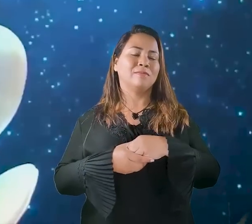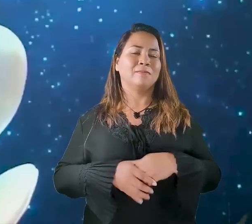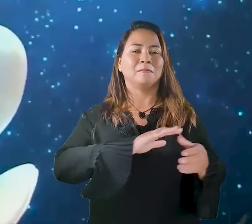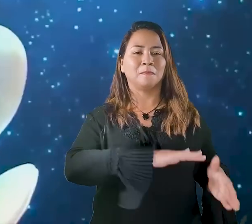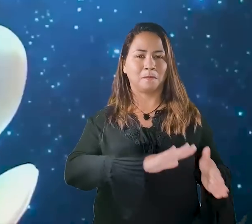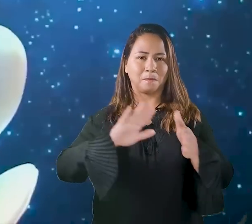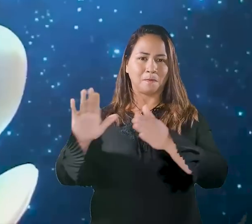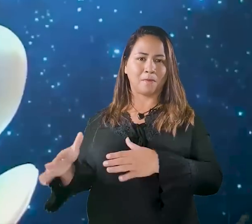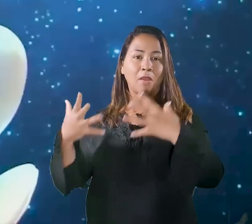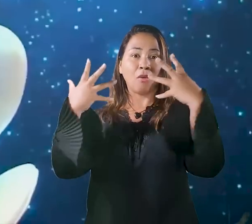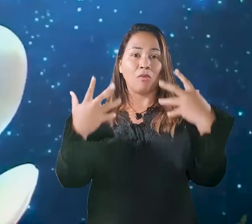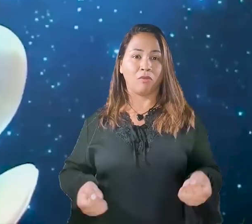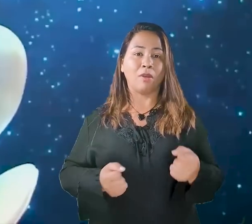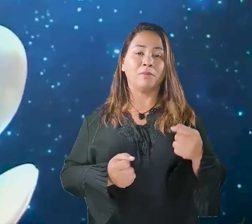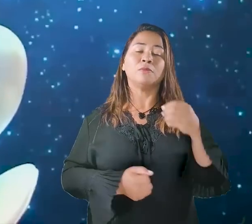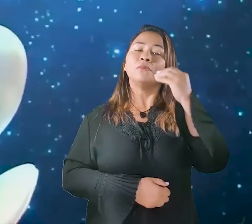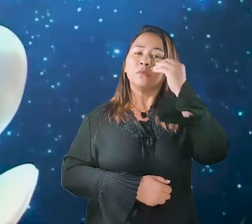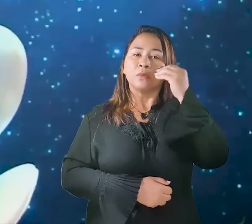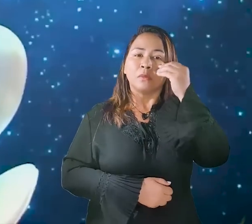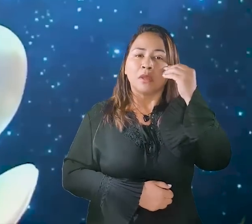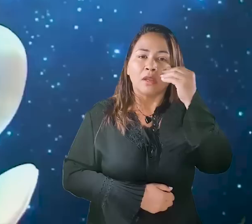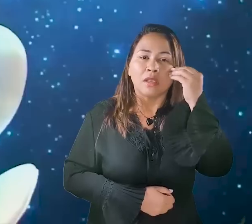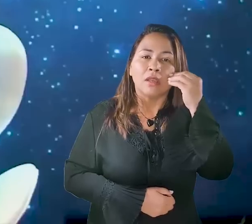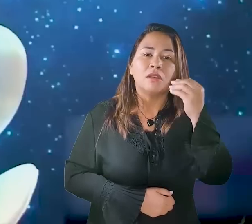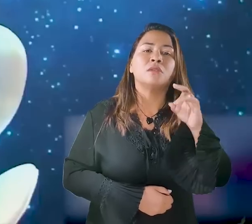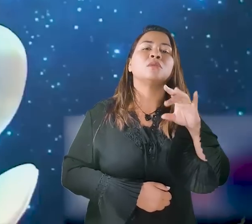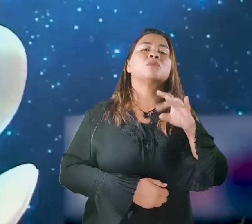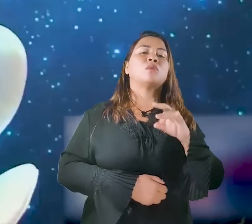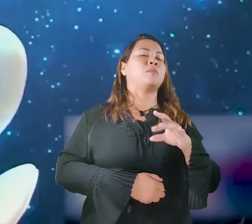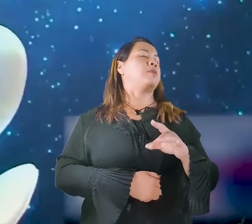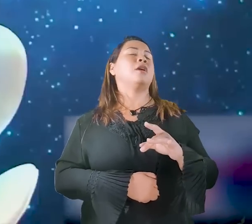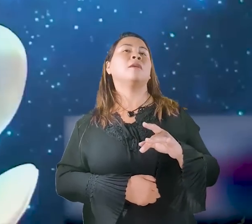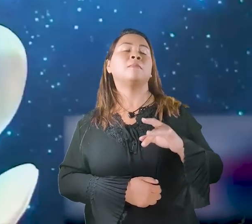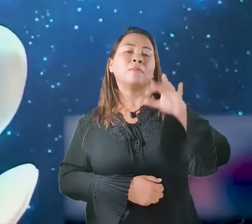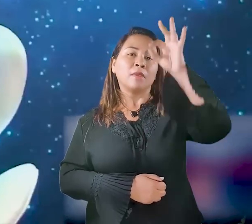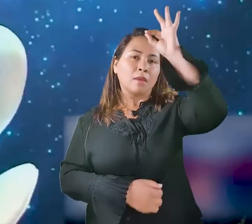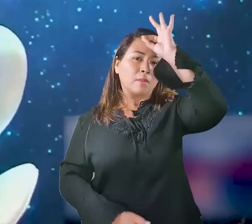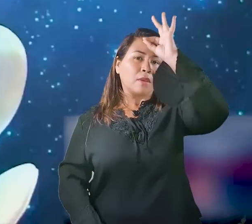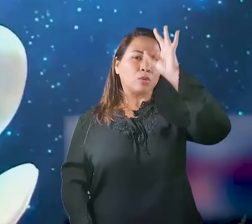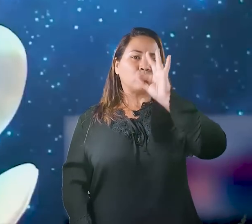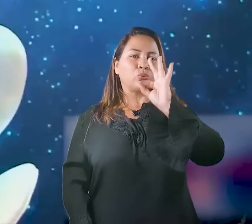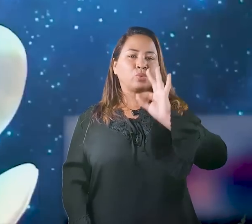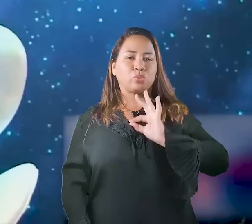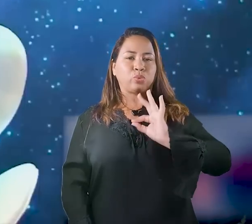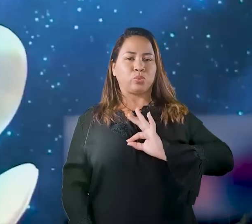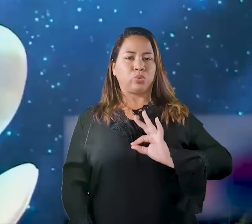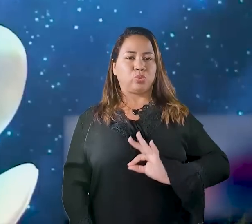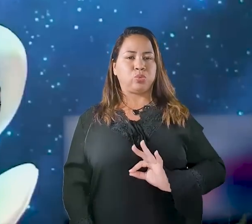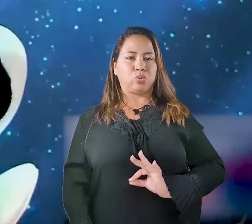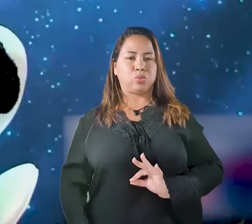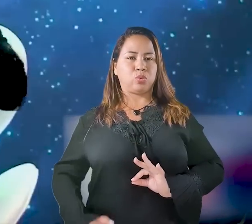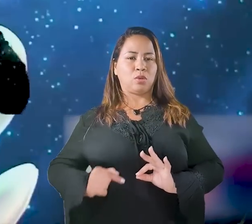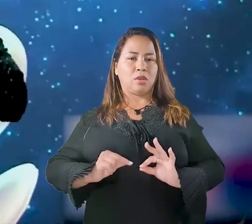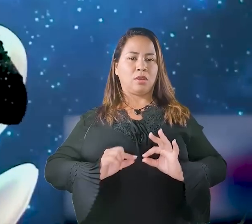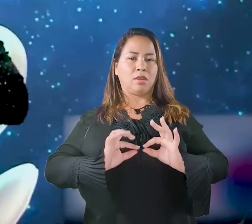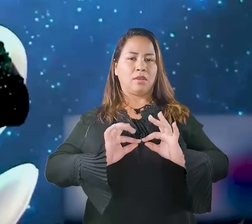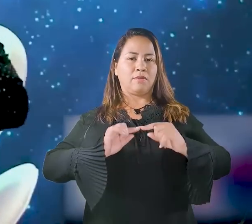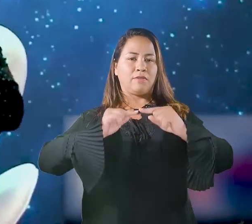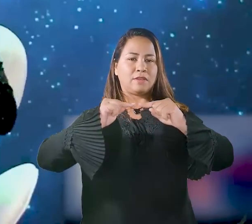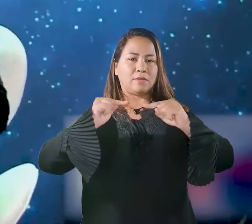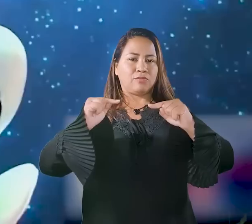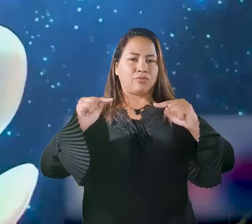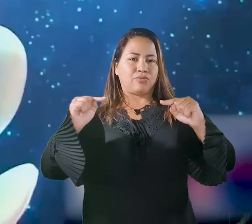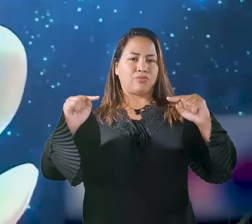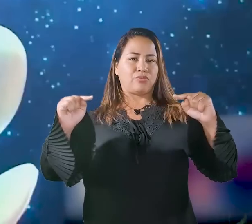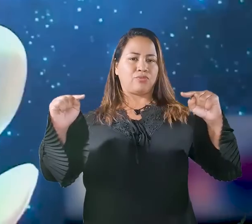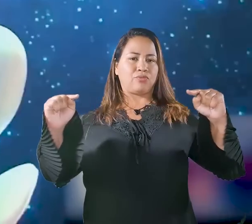é experiência. É apenas fazer o estímulo do alinhamento dos chakras e dos meridianos para fazer a